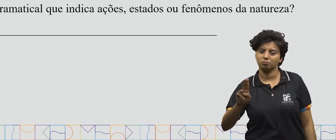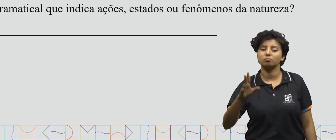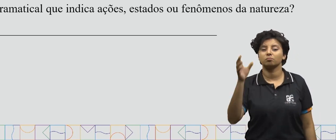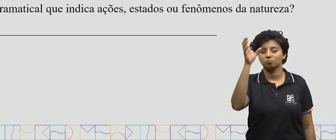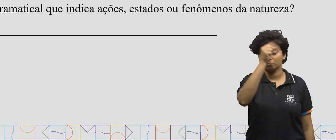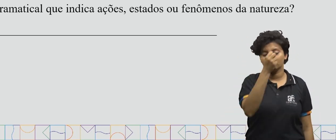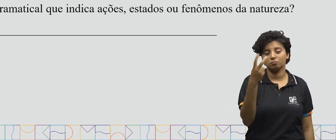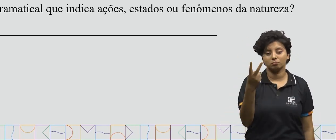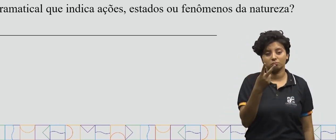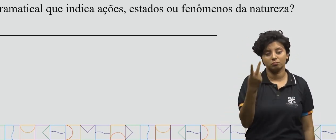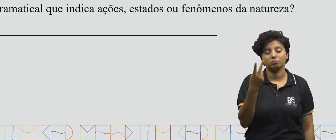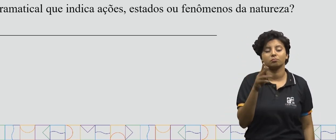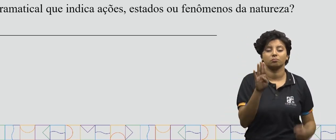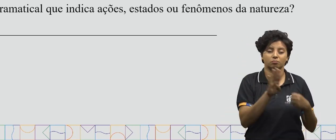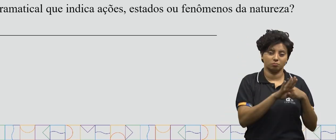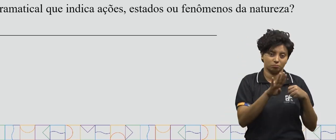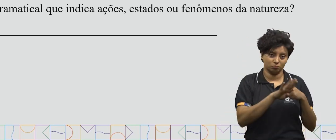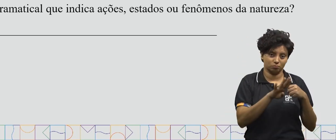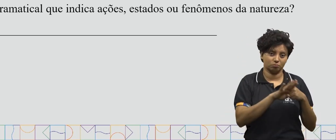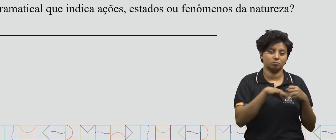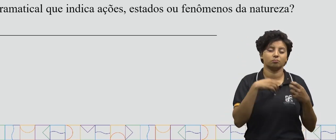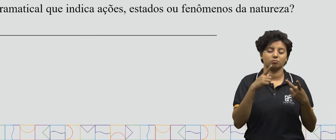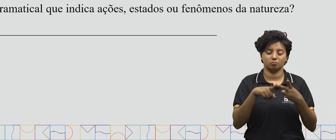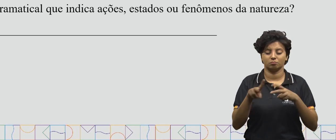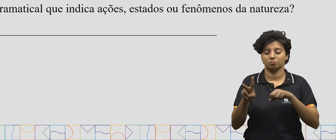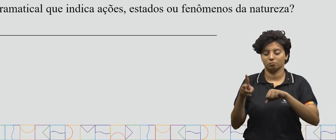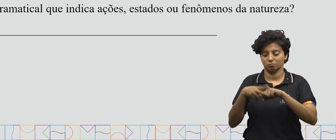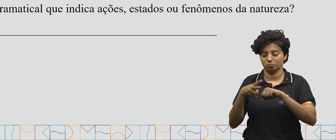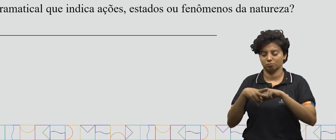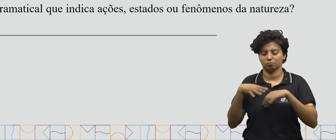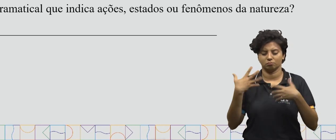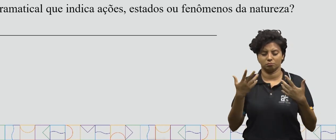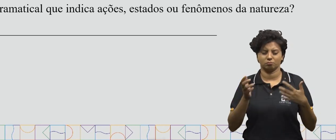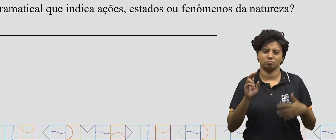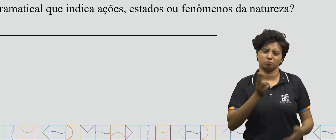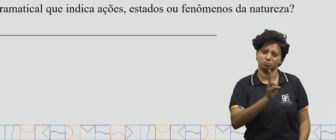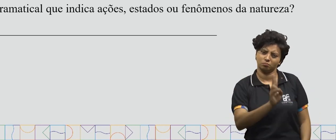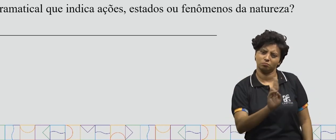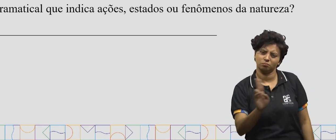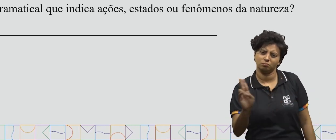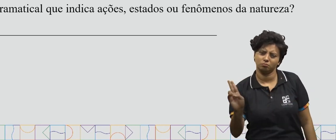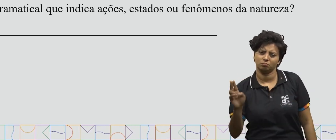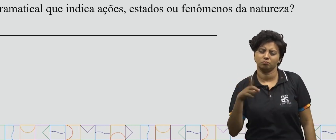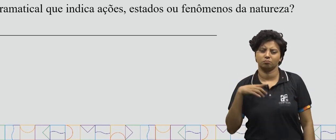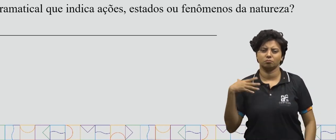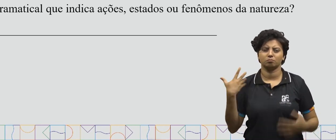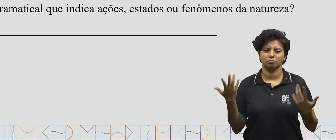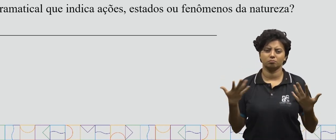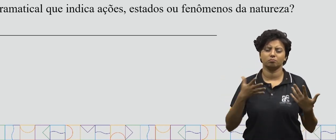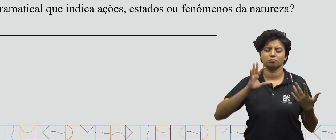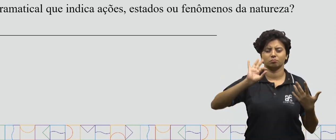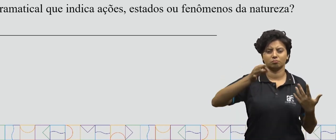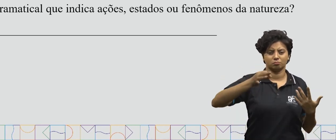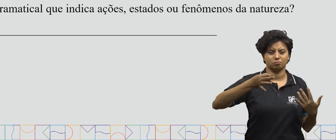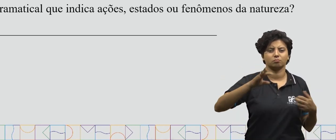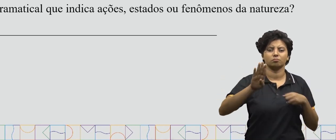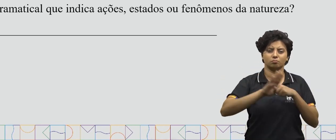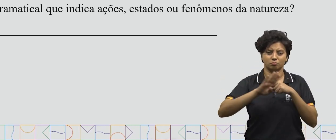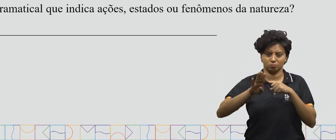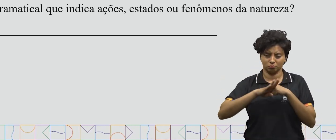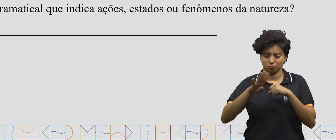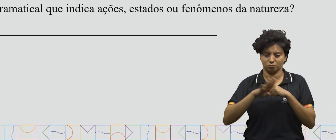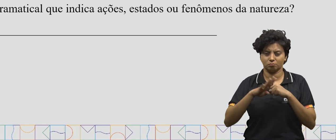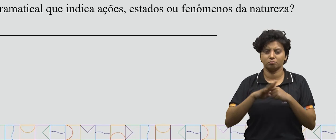aprendemos 2 classes hoje. Qual delas nomeia tudo que está ao nosso redor? Isso mesmo,